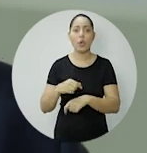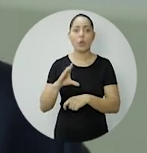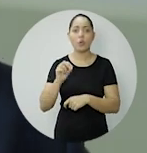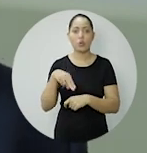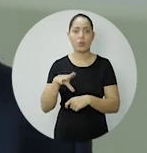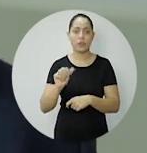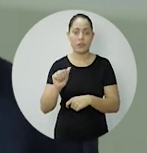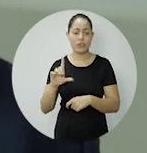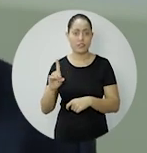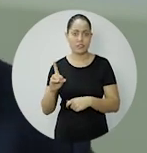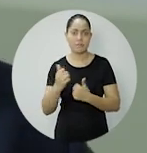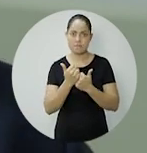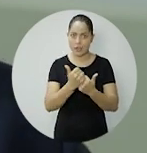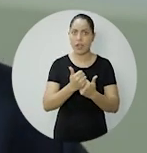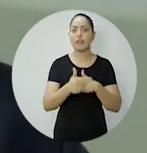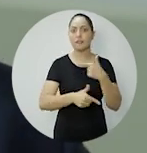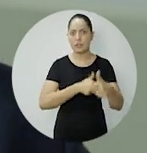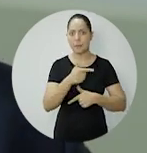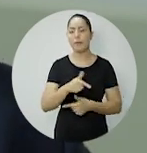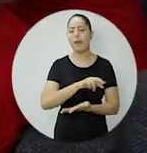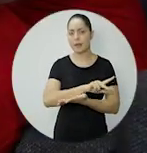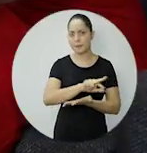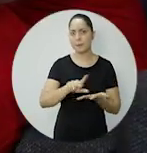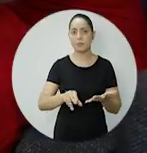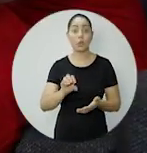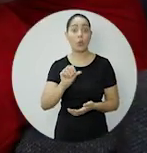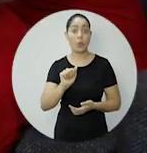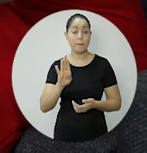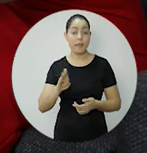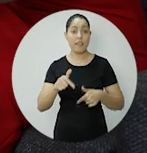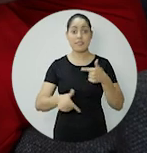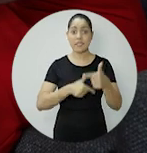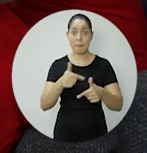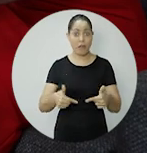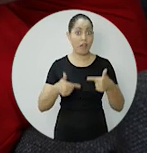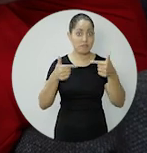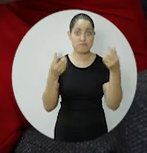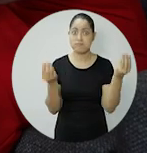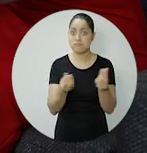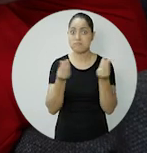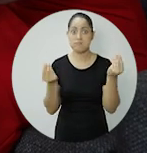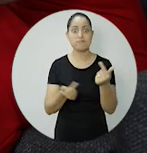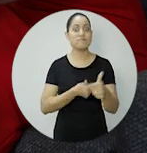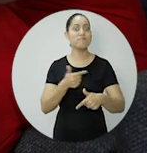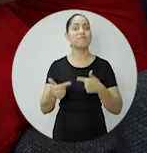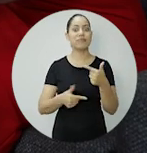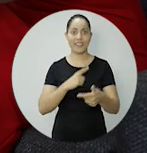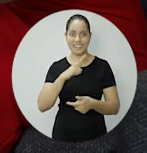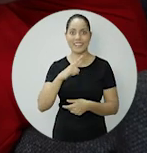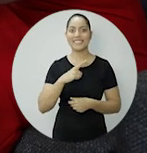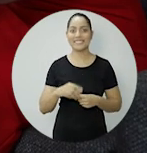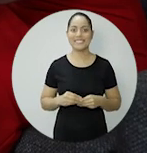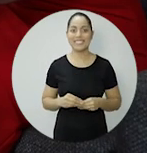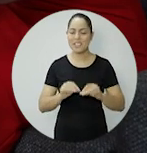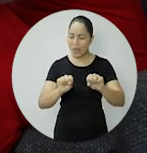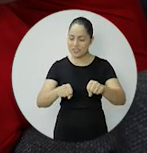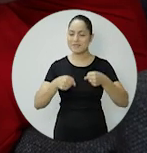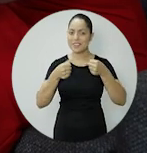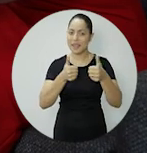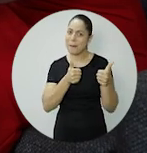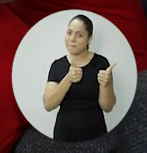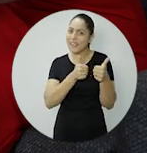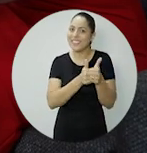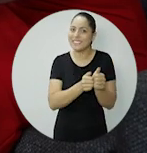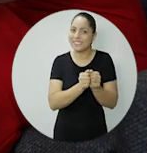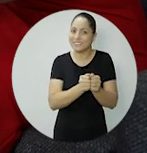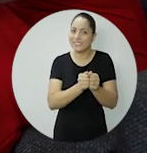conosco, fornecendo muitos serviços. Eu diria que a OAB tem prestado um serviço muito importante para a classe, e acho que a gente tem que reforçar